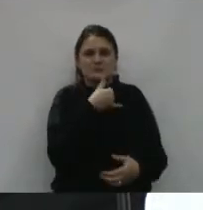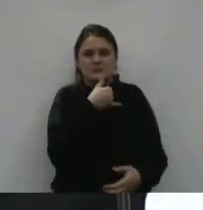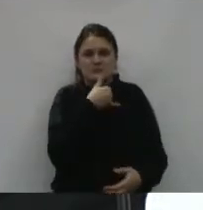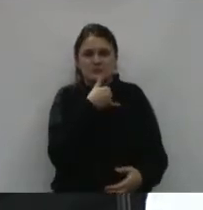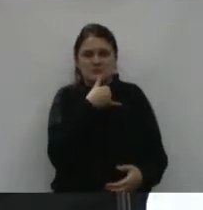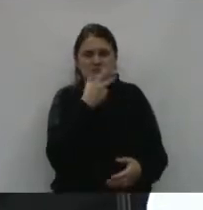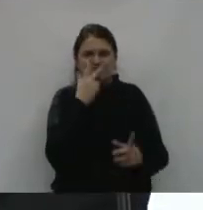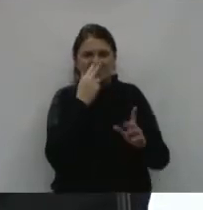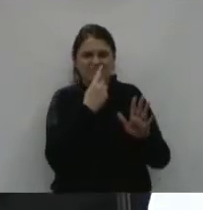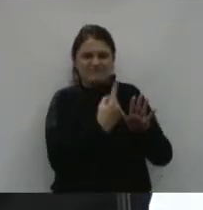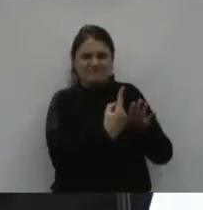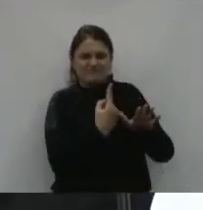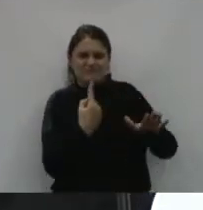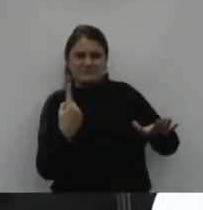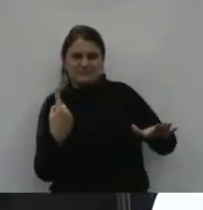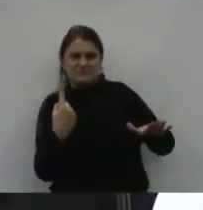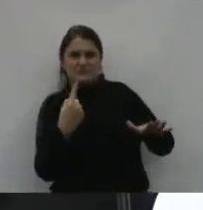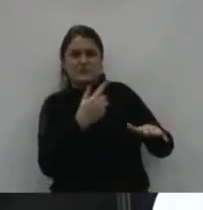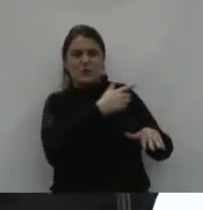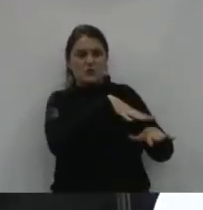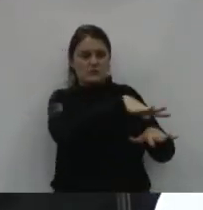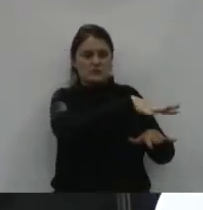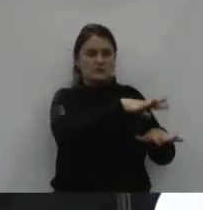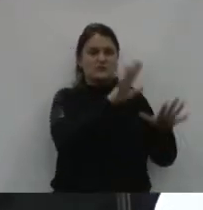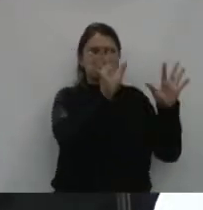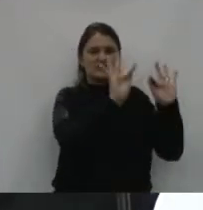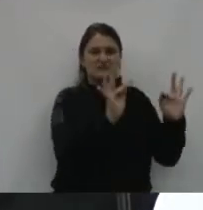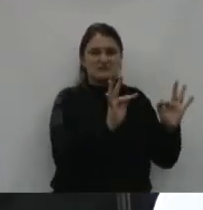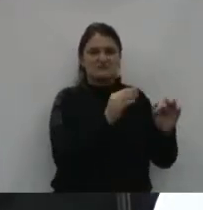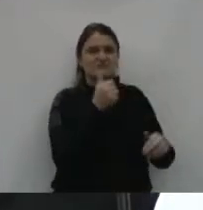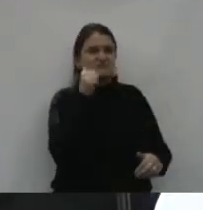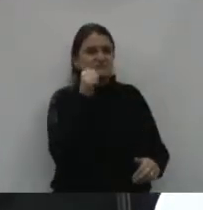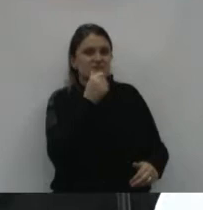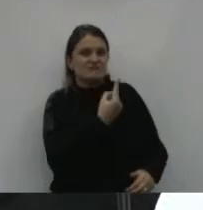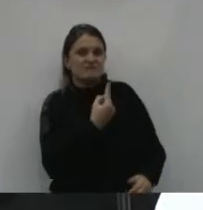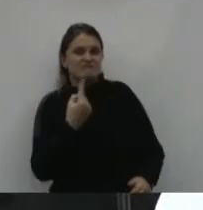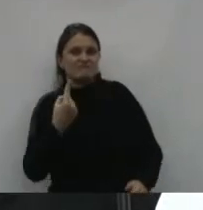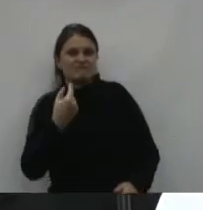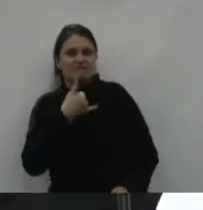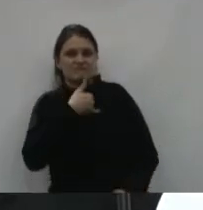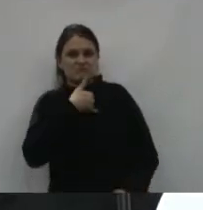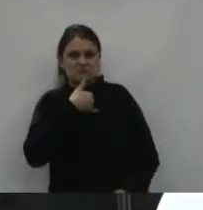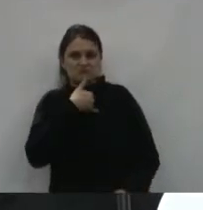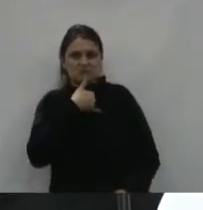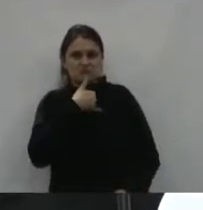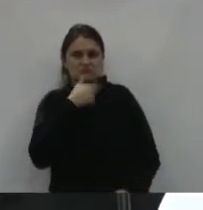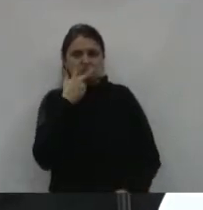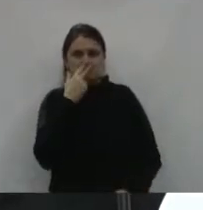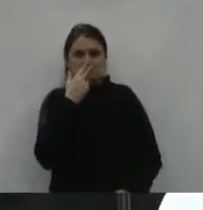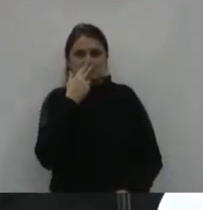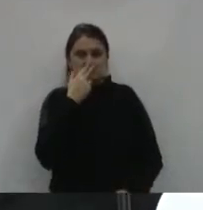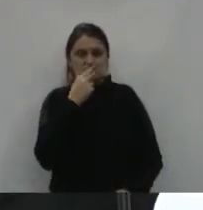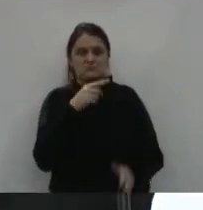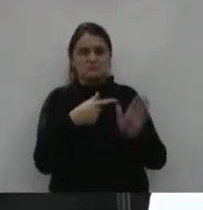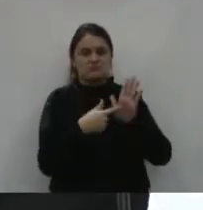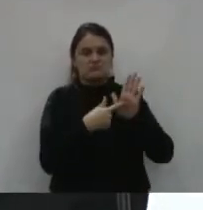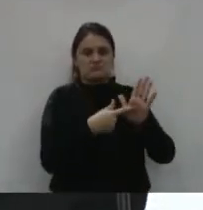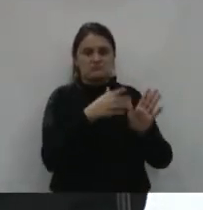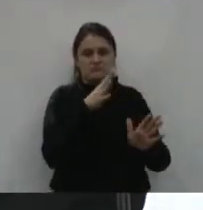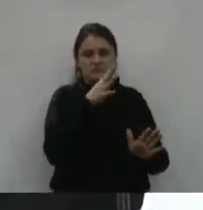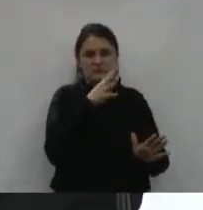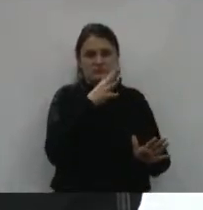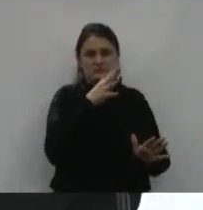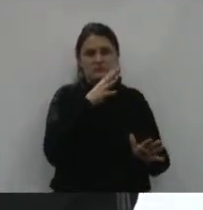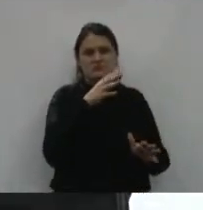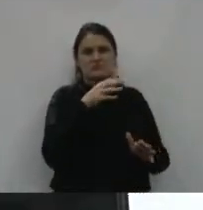triste excluída todas as outras feliz aqui e aqui ela também dá ênfase ao órgão sexual